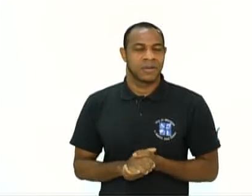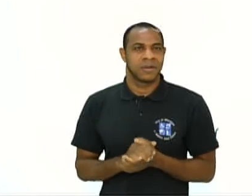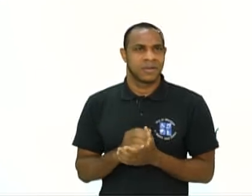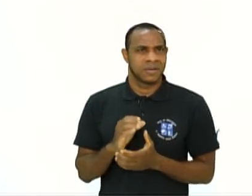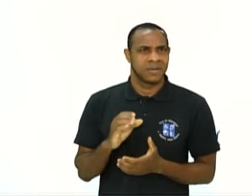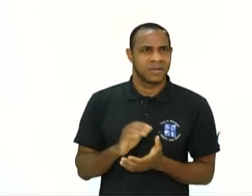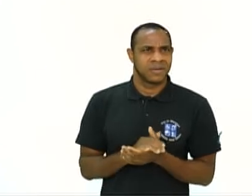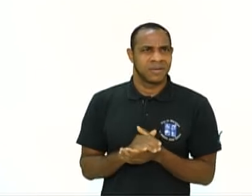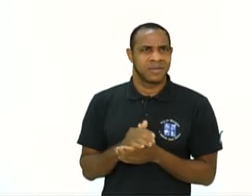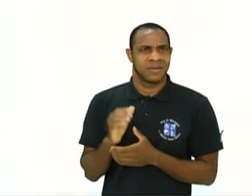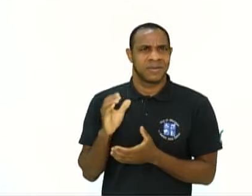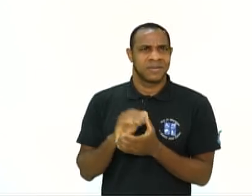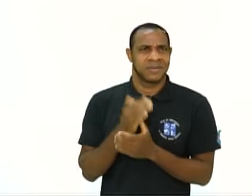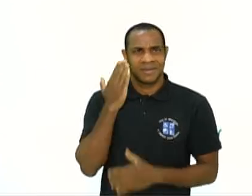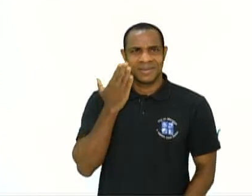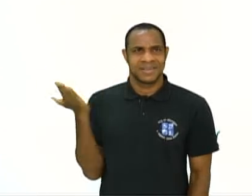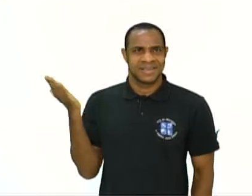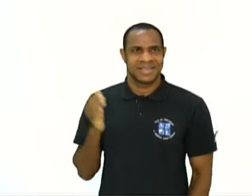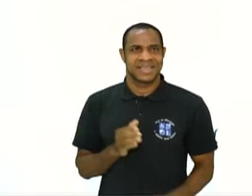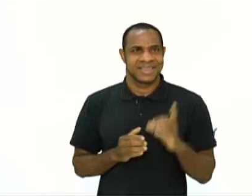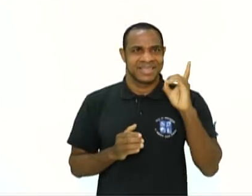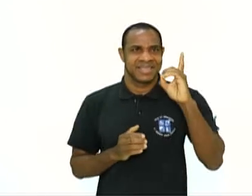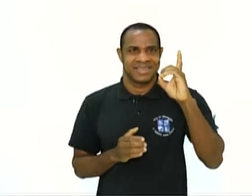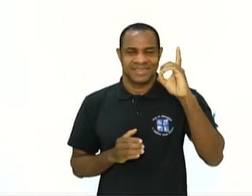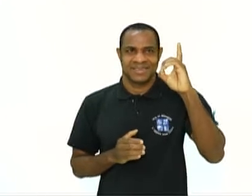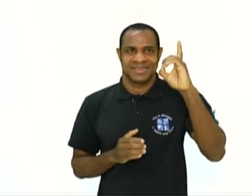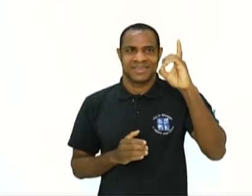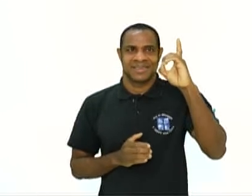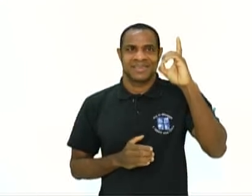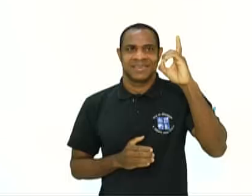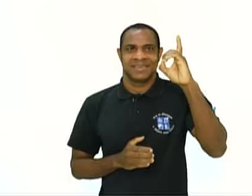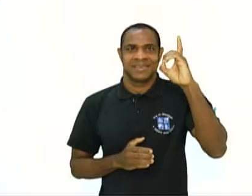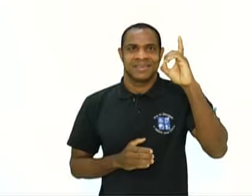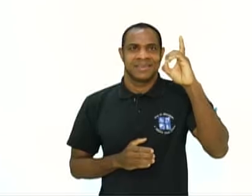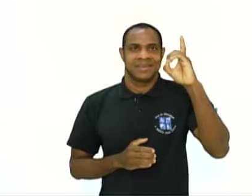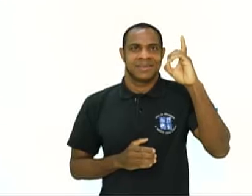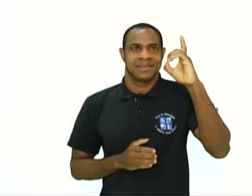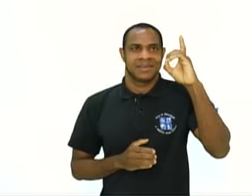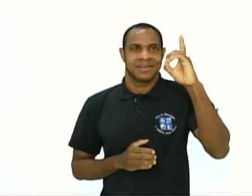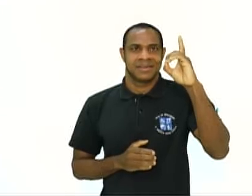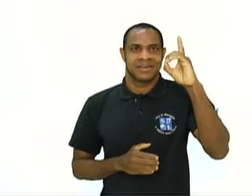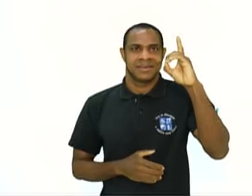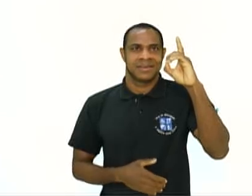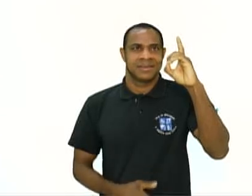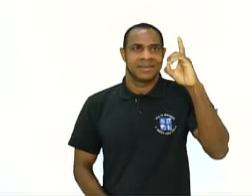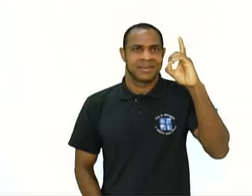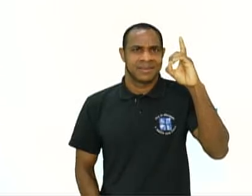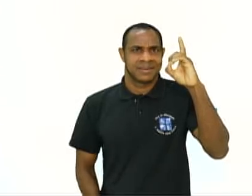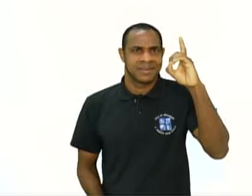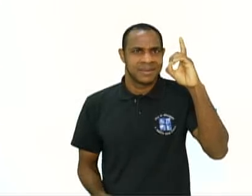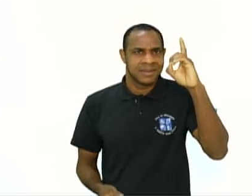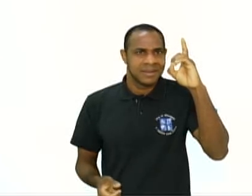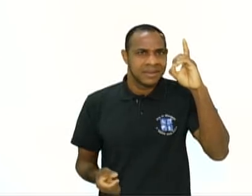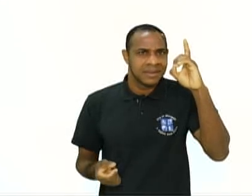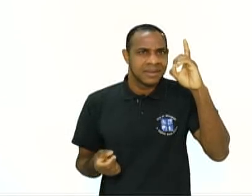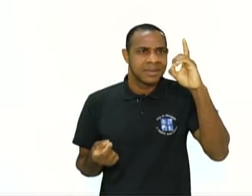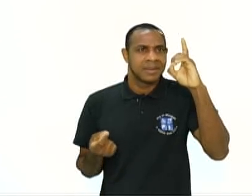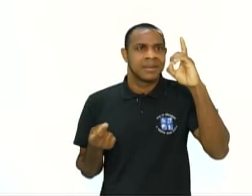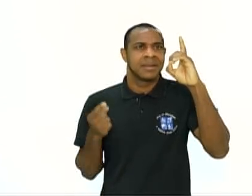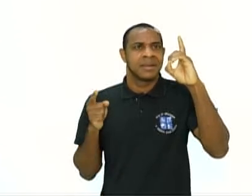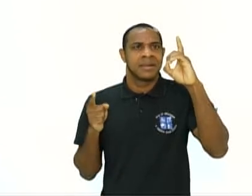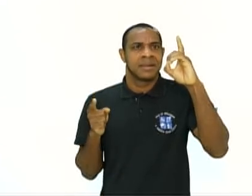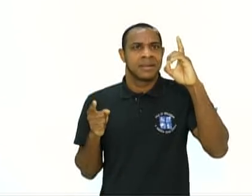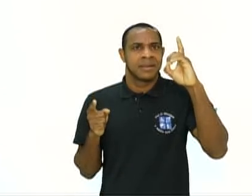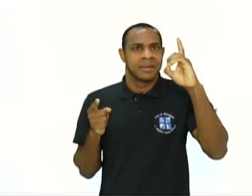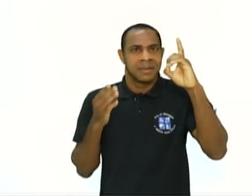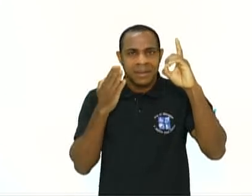vem aqui. Então, nós no Brasil usamos esse sinal, fazemos esse sinal com o dedo indicador para indicar, para